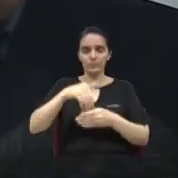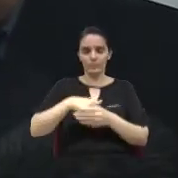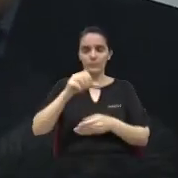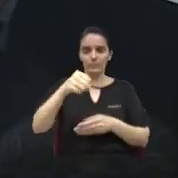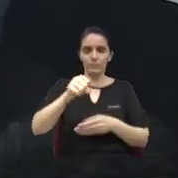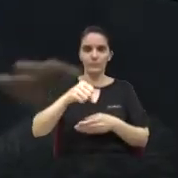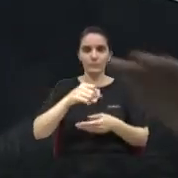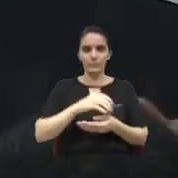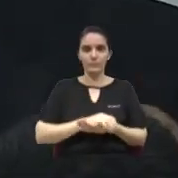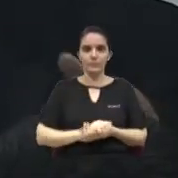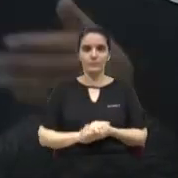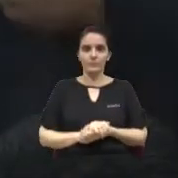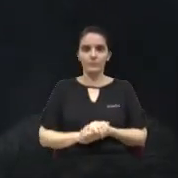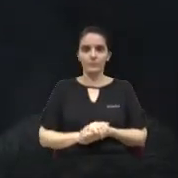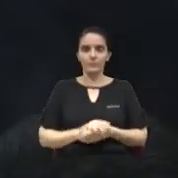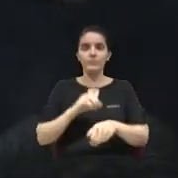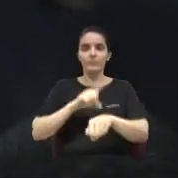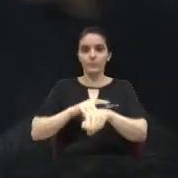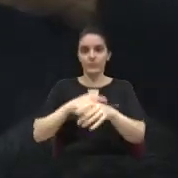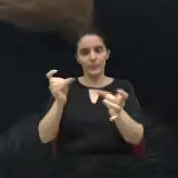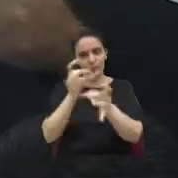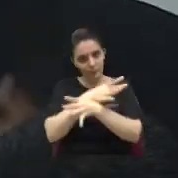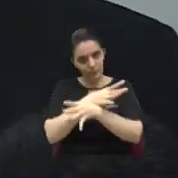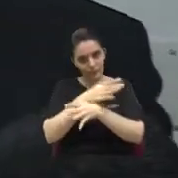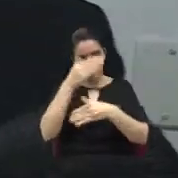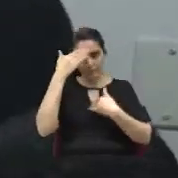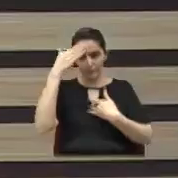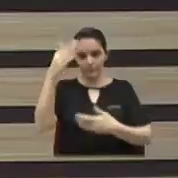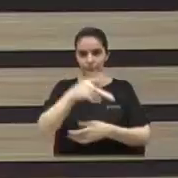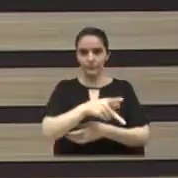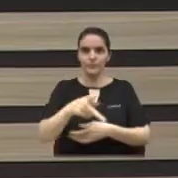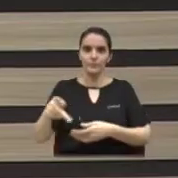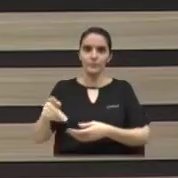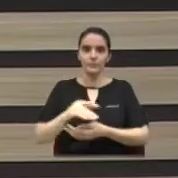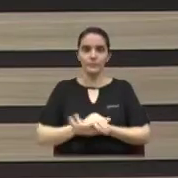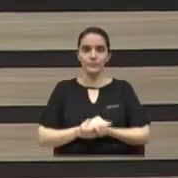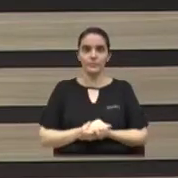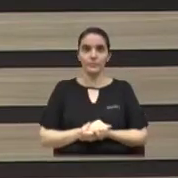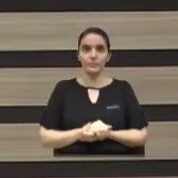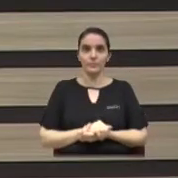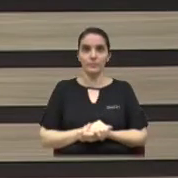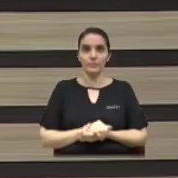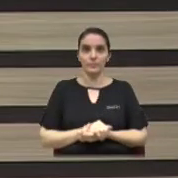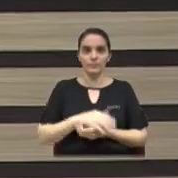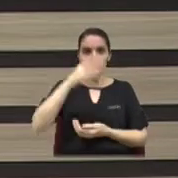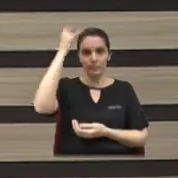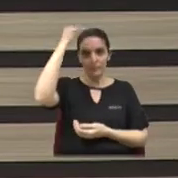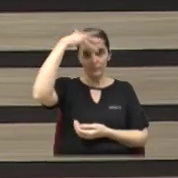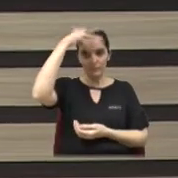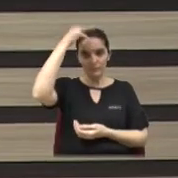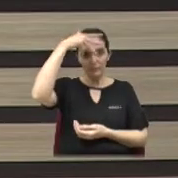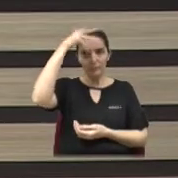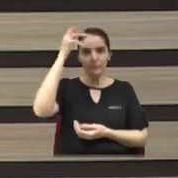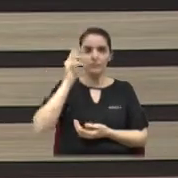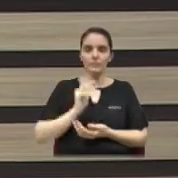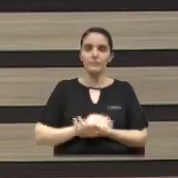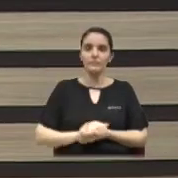isso seja normalizado. Obrigado, senhor presidente. Questão de ordem, senhor presidente. Uma questão de ordem, vereadora